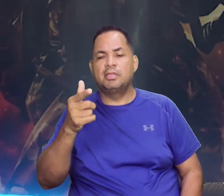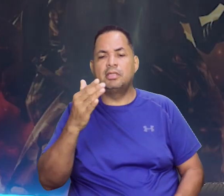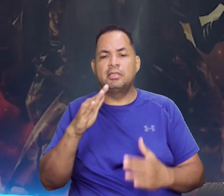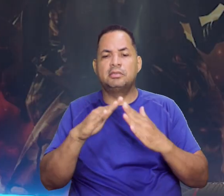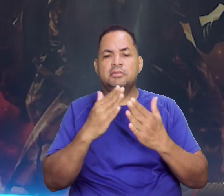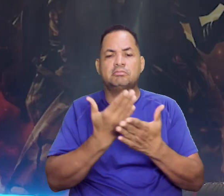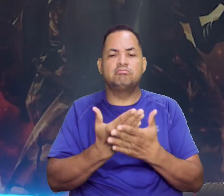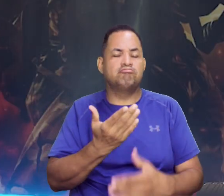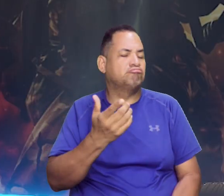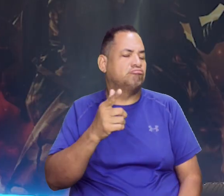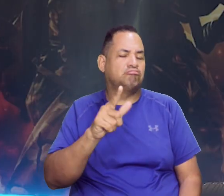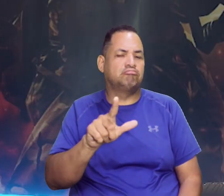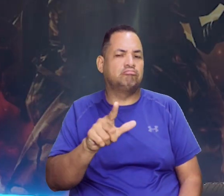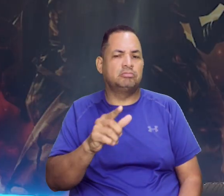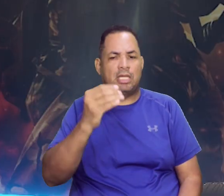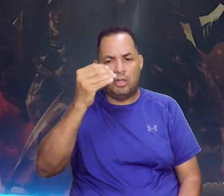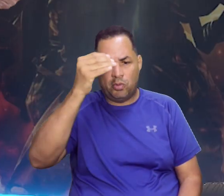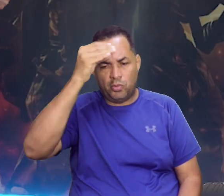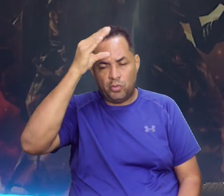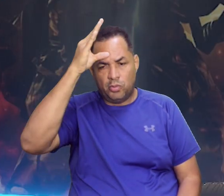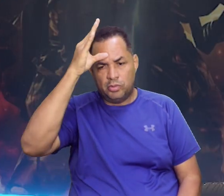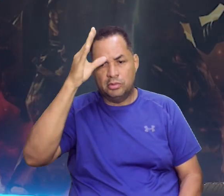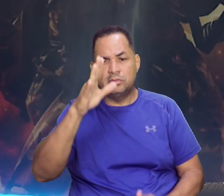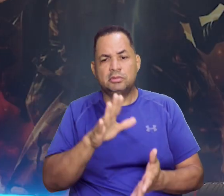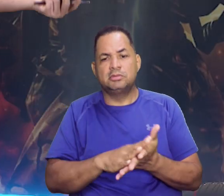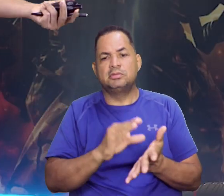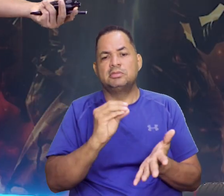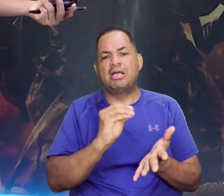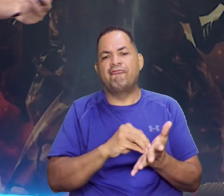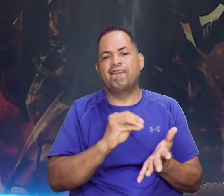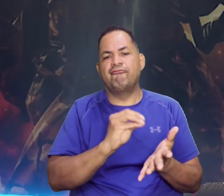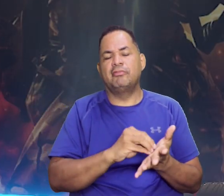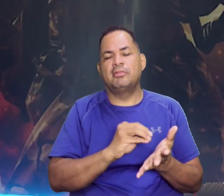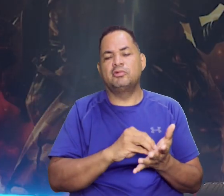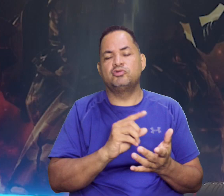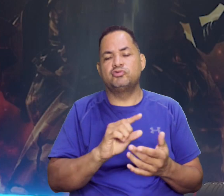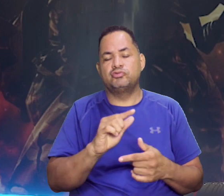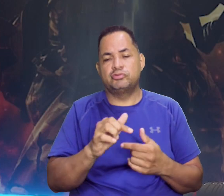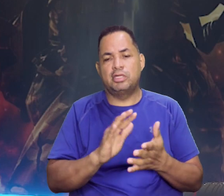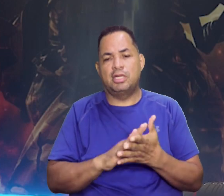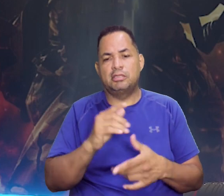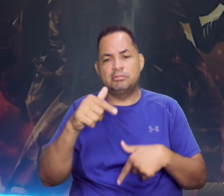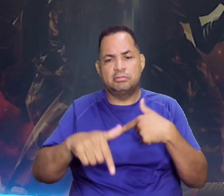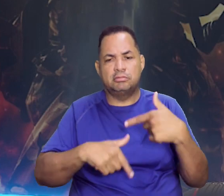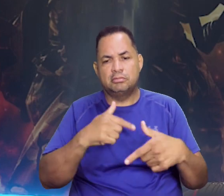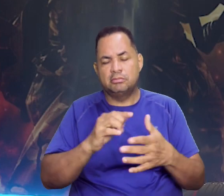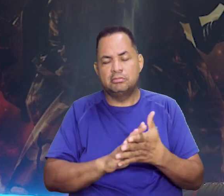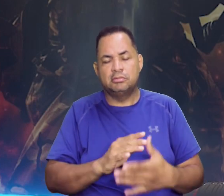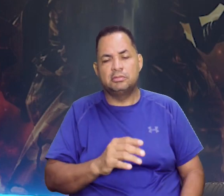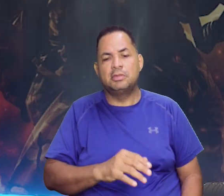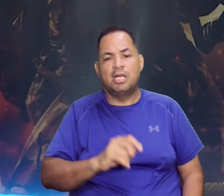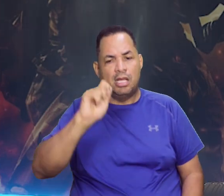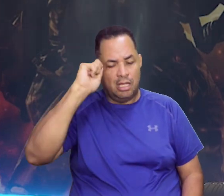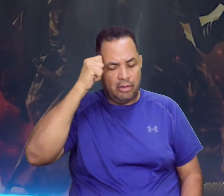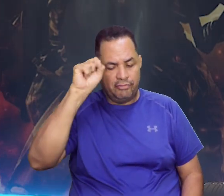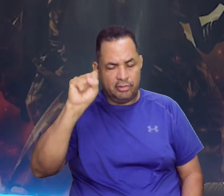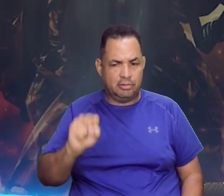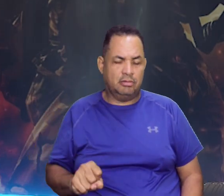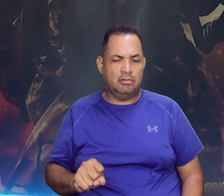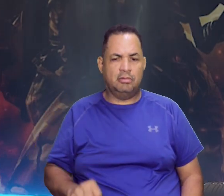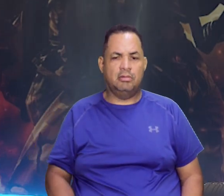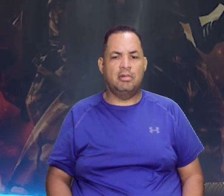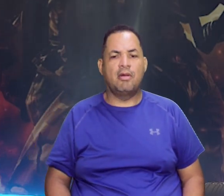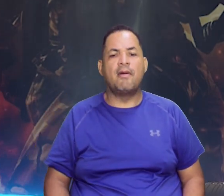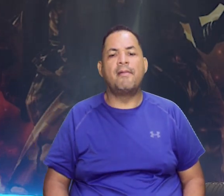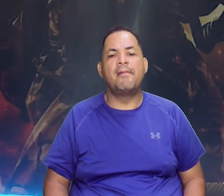ter conhecimento, o que vai gerar uma falta de mão de obra futura na África do Sul. Outra